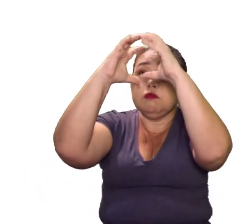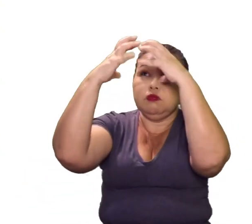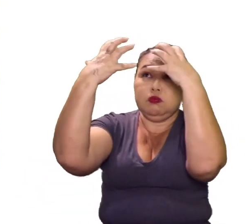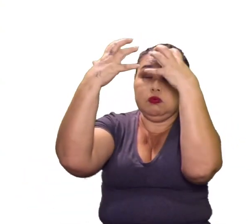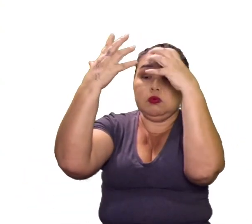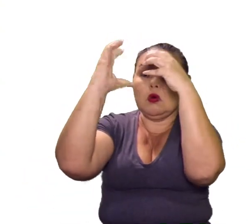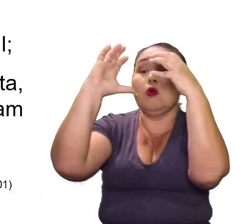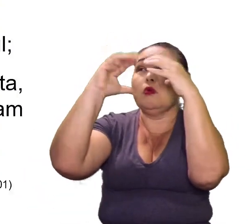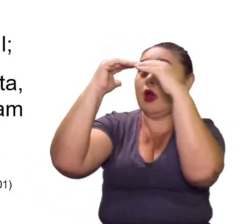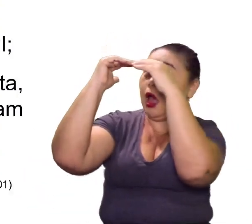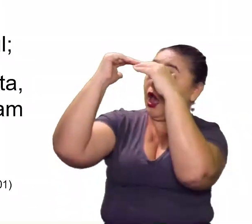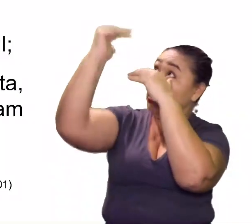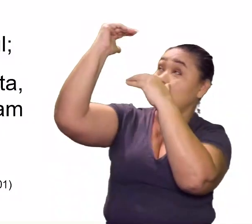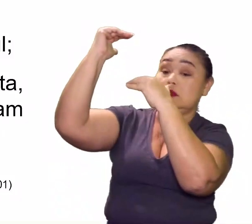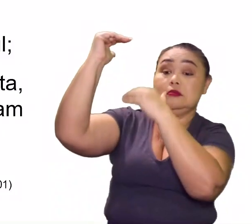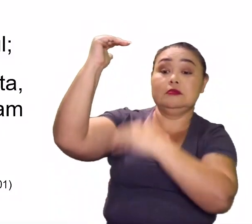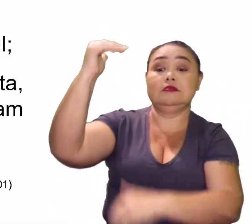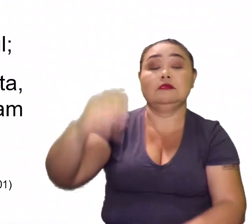da castanheira.